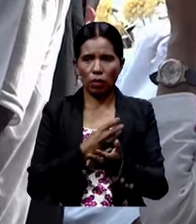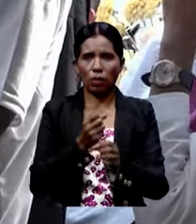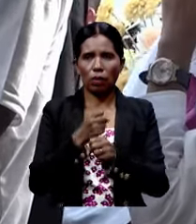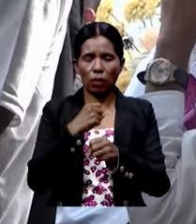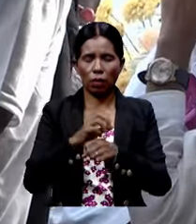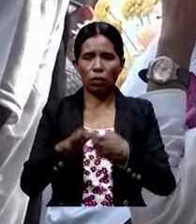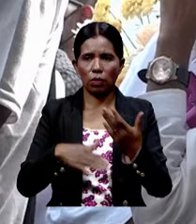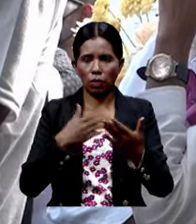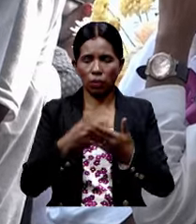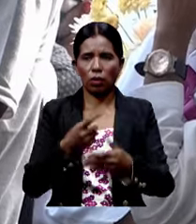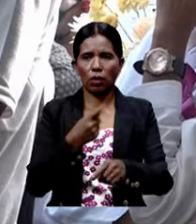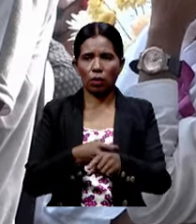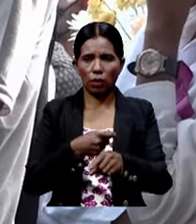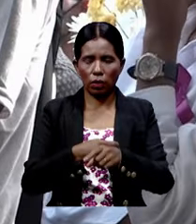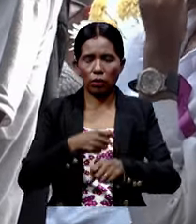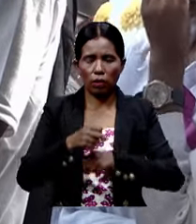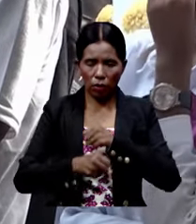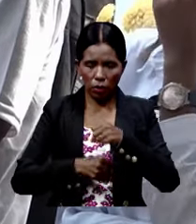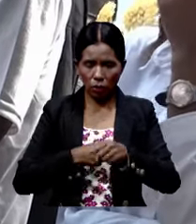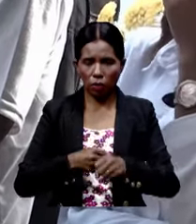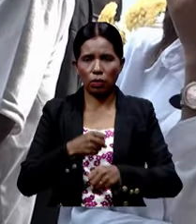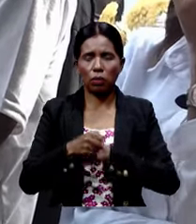junto e a tempo sucedido em lá.